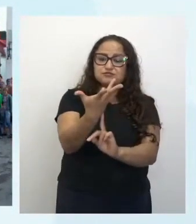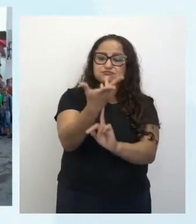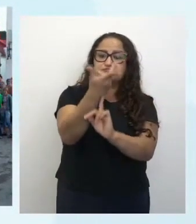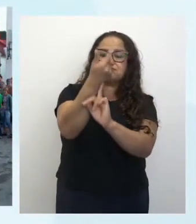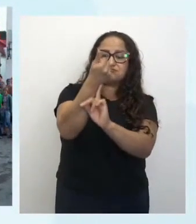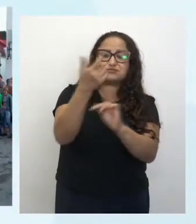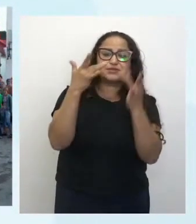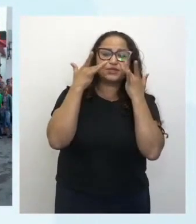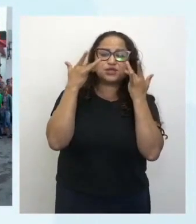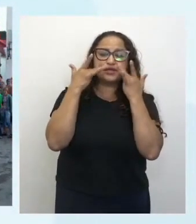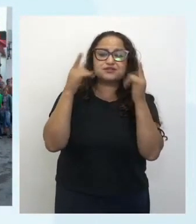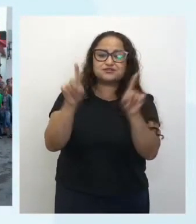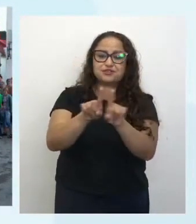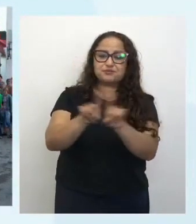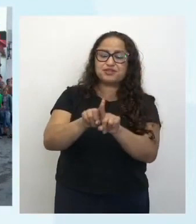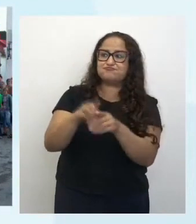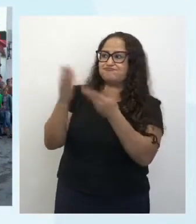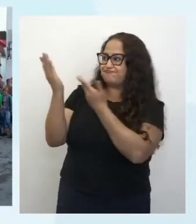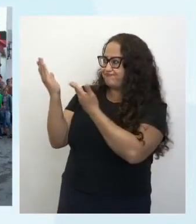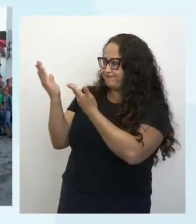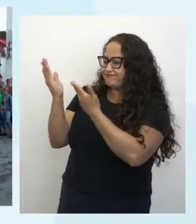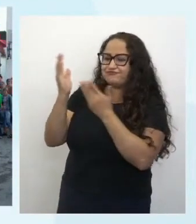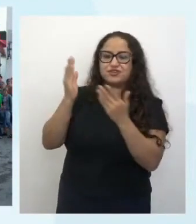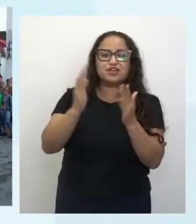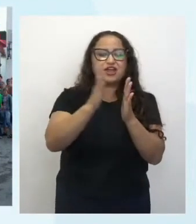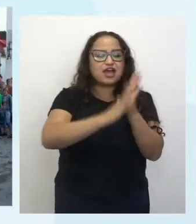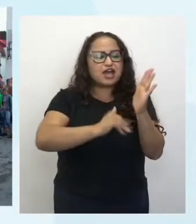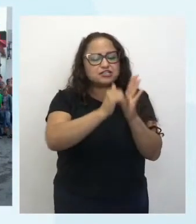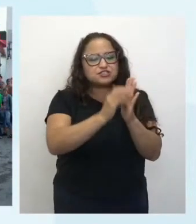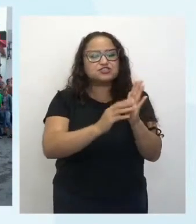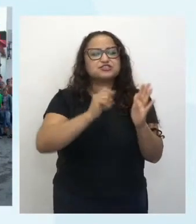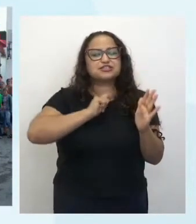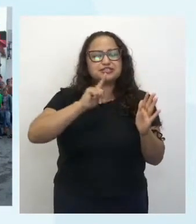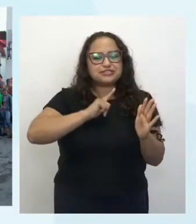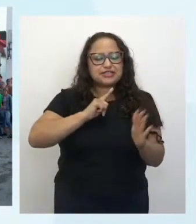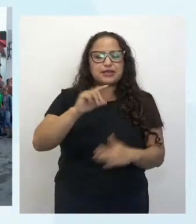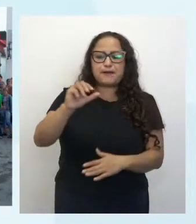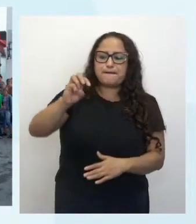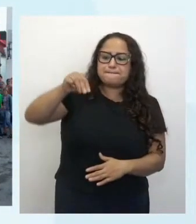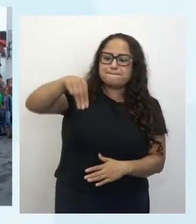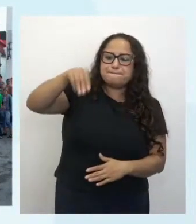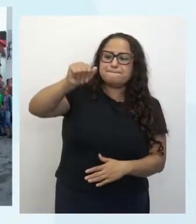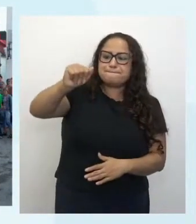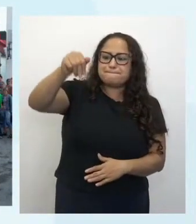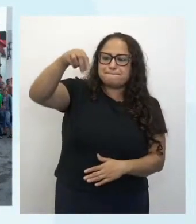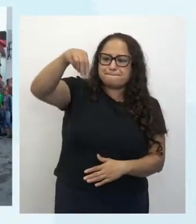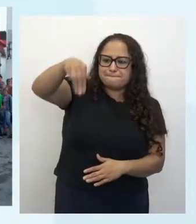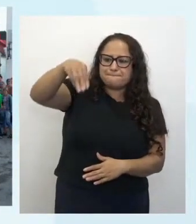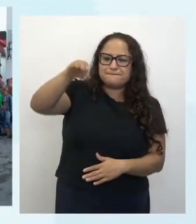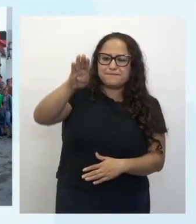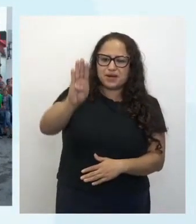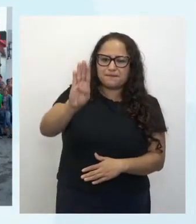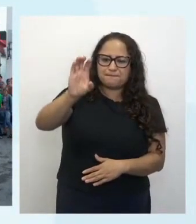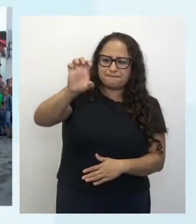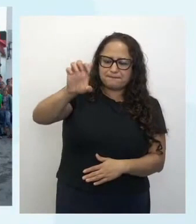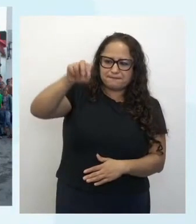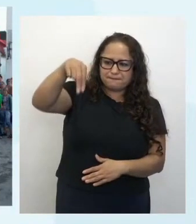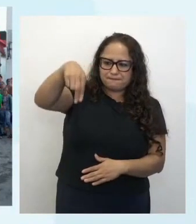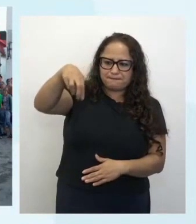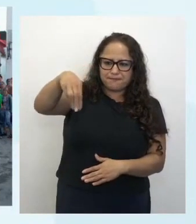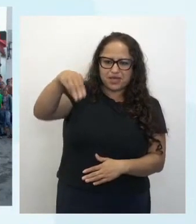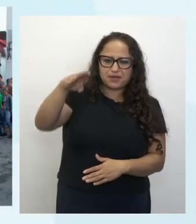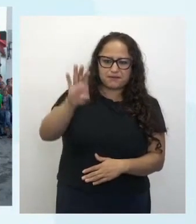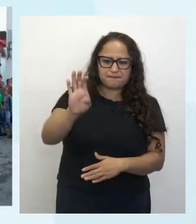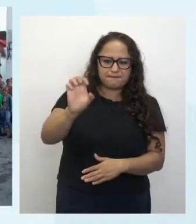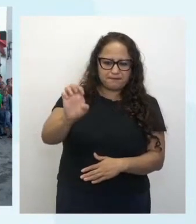da figura do artista mambembe, que é esse artista de rua, esse artista itinerante, esse artista que a cada dia ele está numa praça